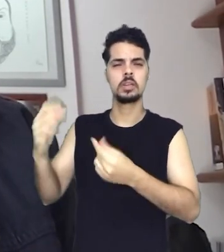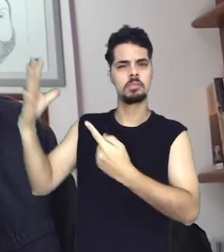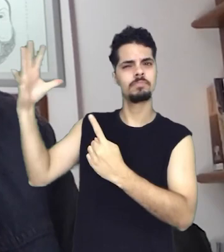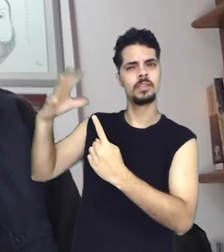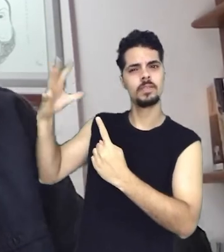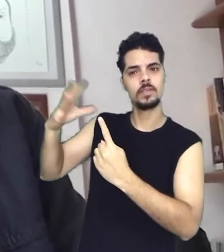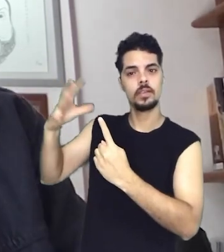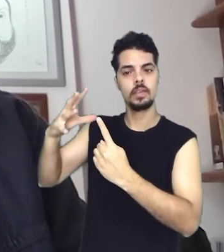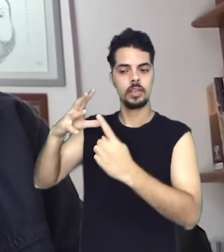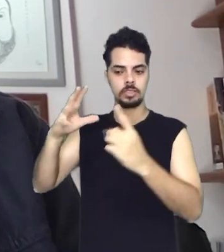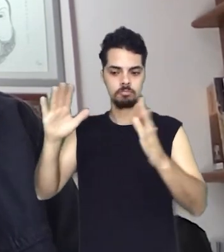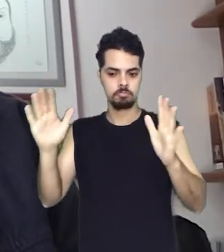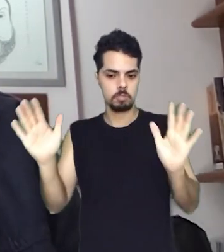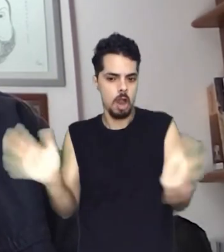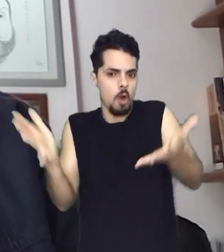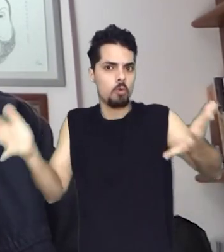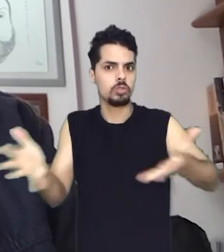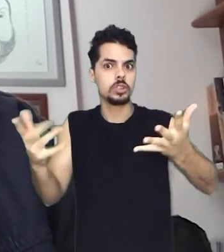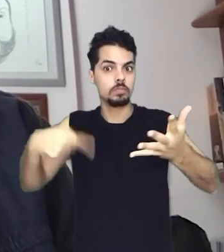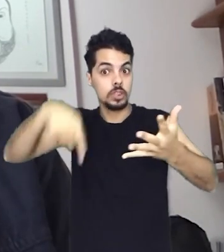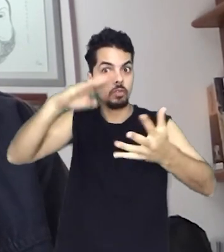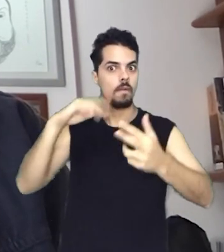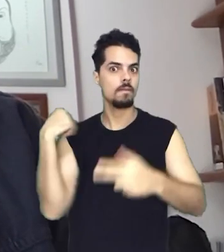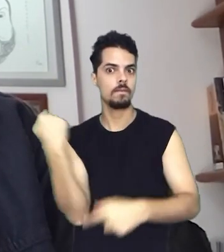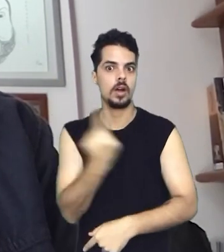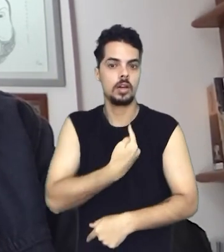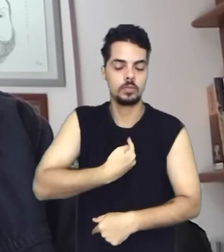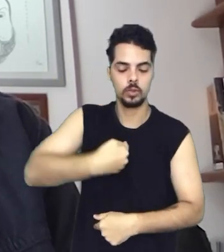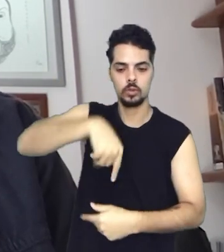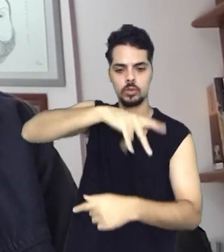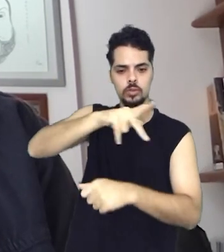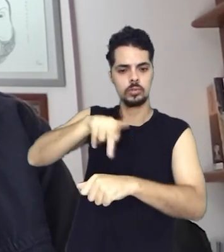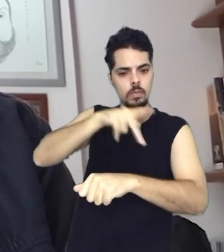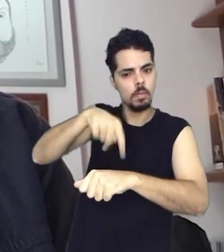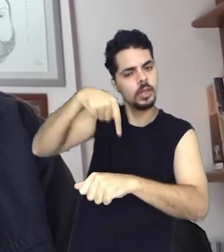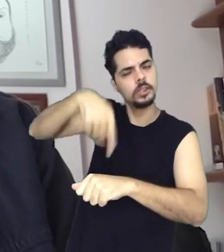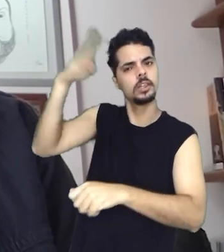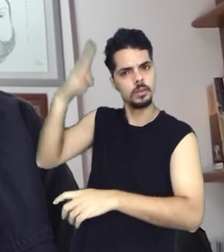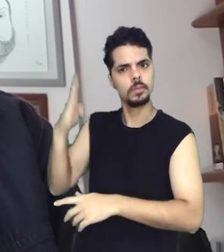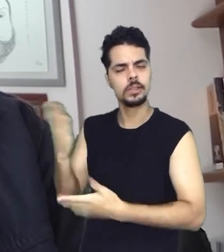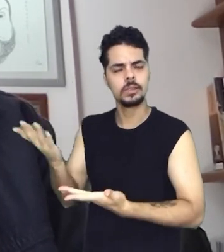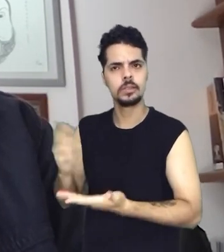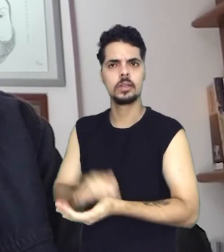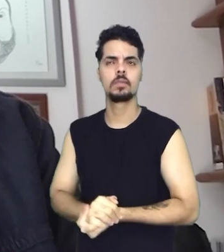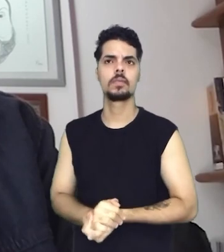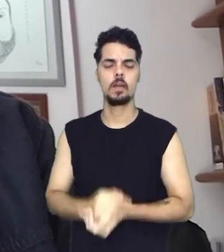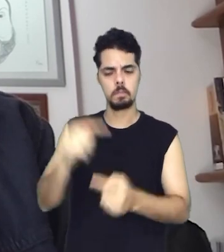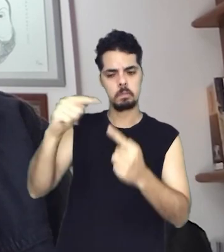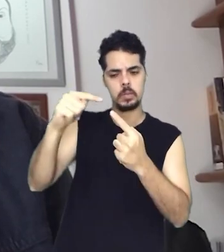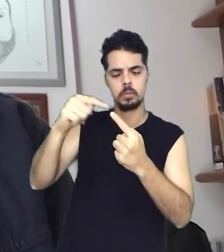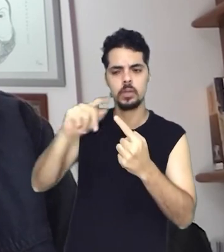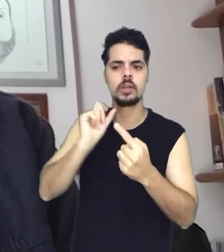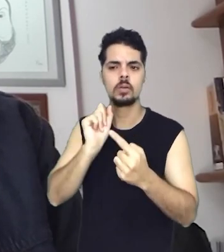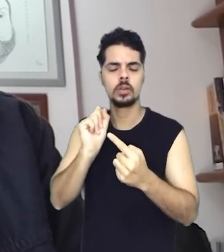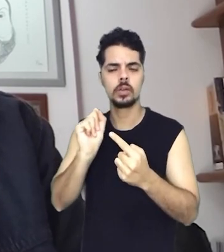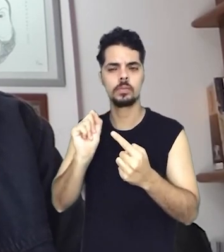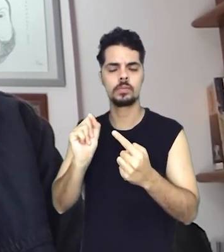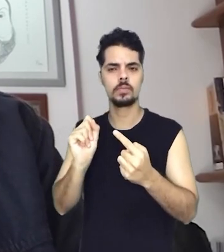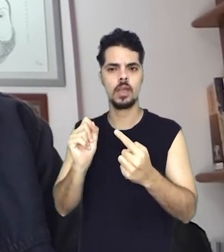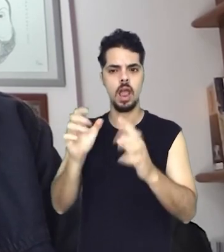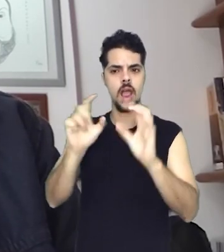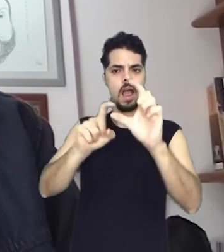questão é o seguinte a independência do Haiti Teve alguma influência sobre a independência do Brasil eu creio que sim e por três